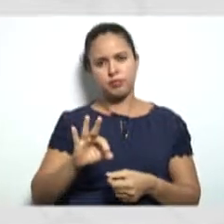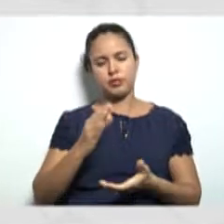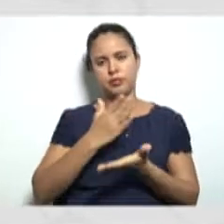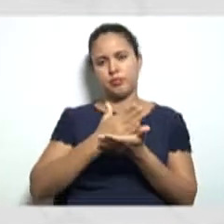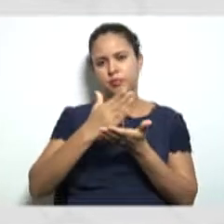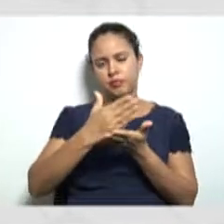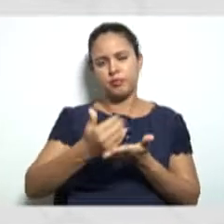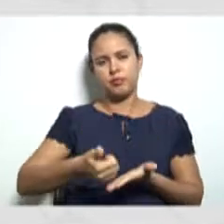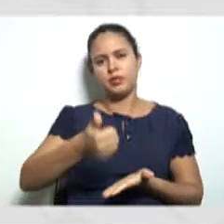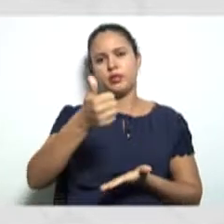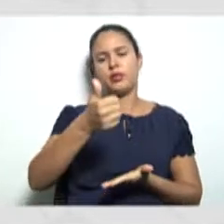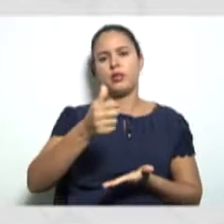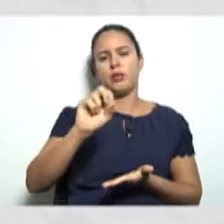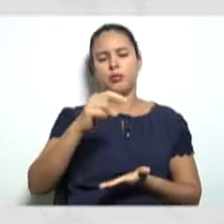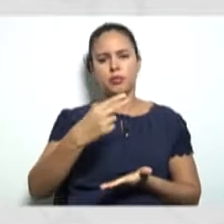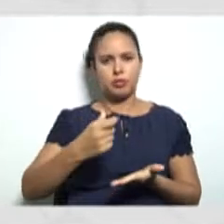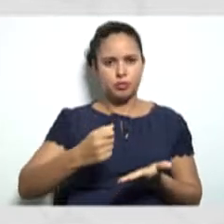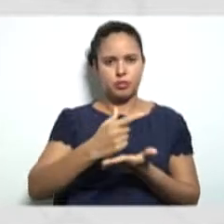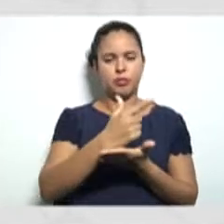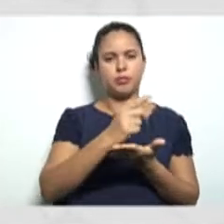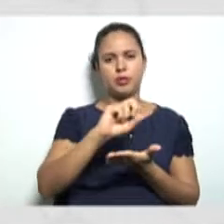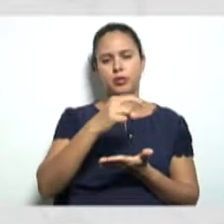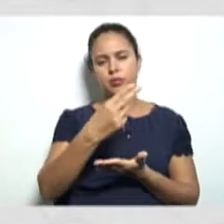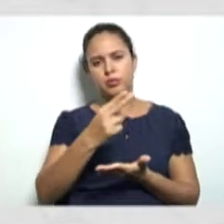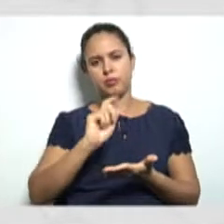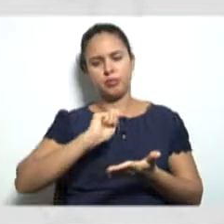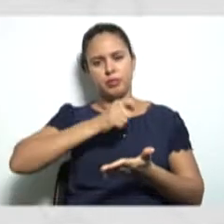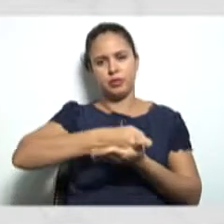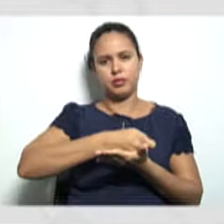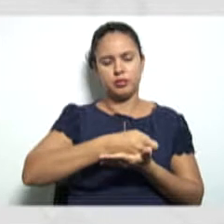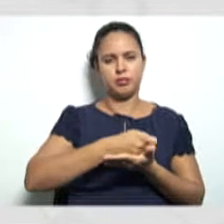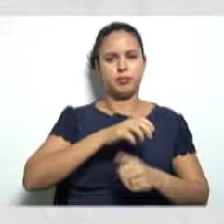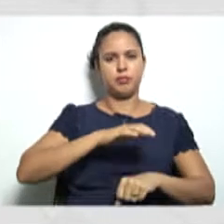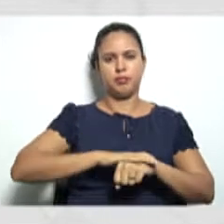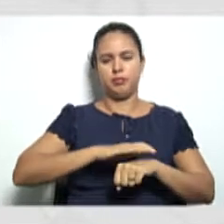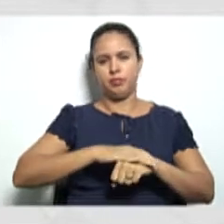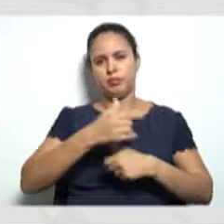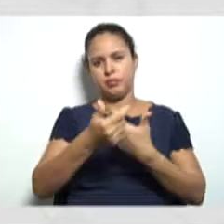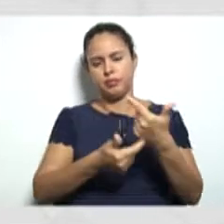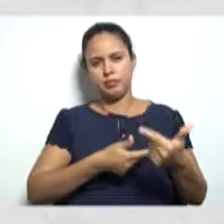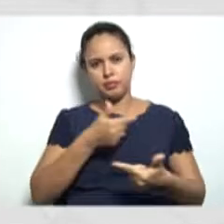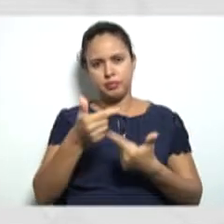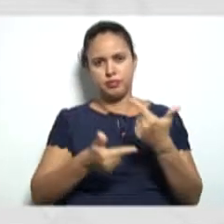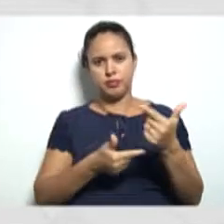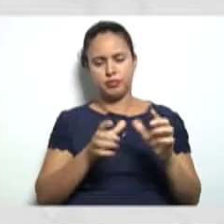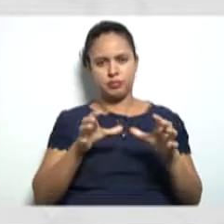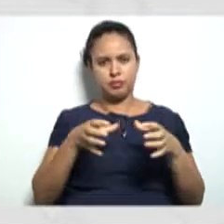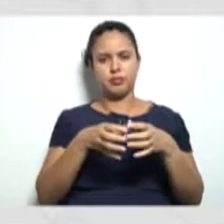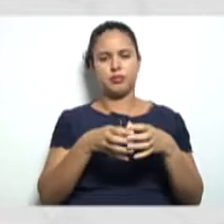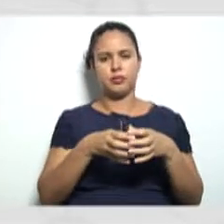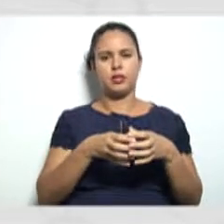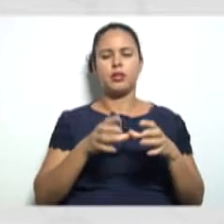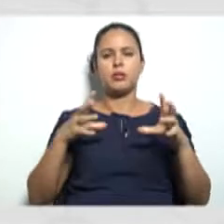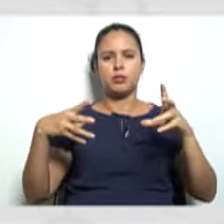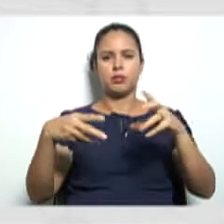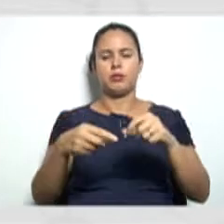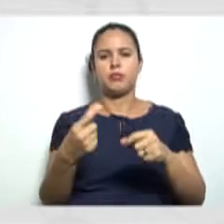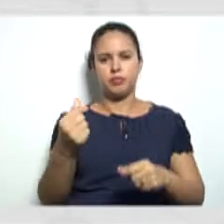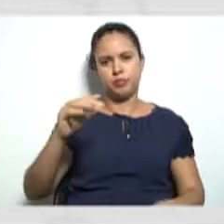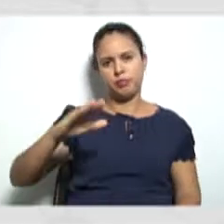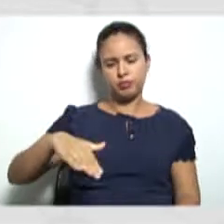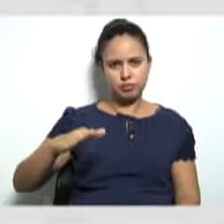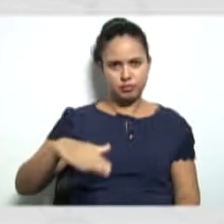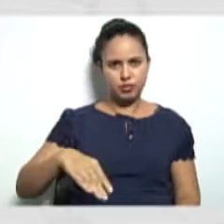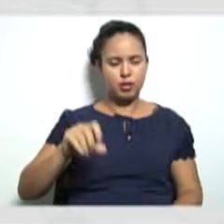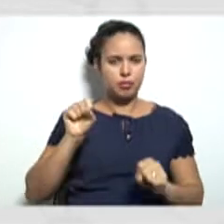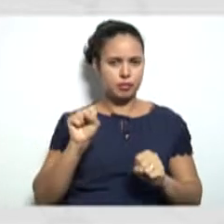seja para a compra do material ou o pagamento da mão de obra. Organizando-se coletivamente, tudo fica mais barato. É assim que o professor falou, né? Pode